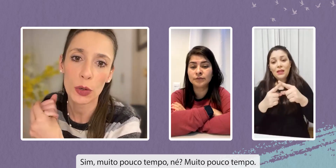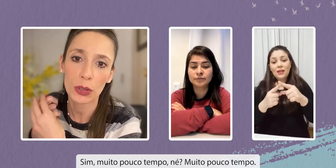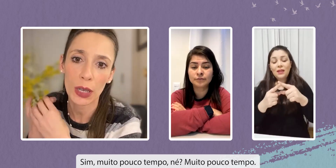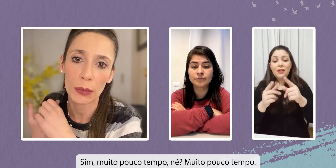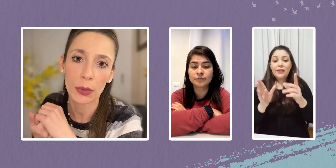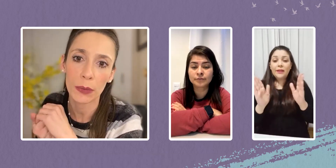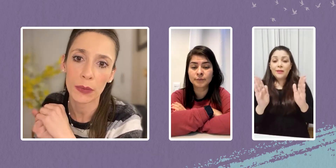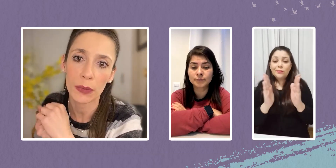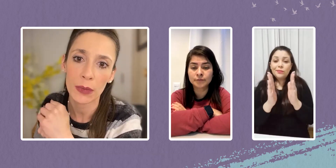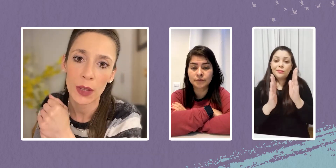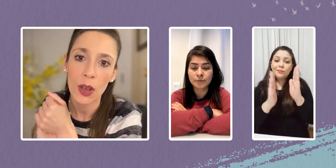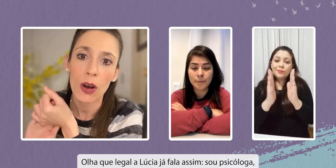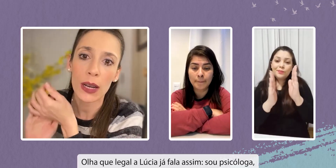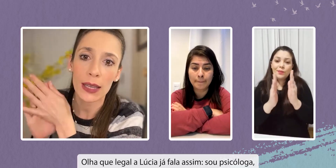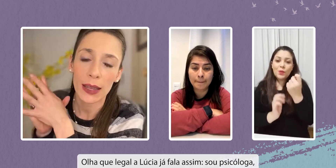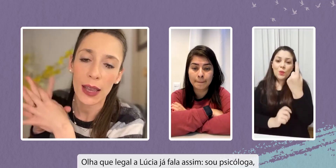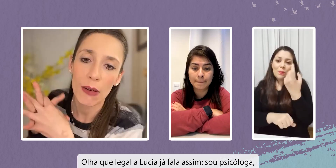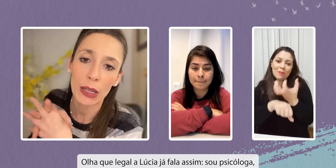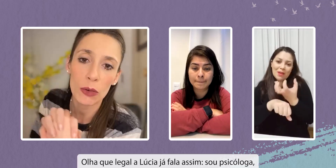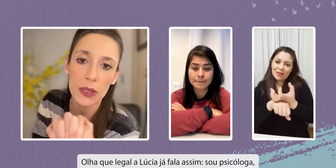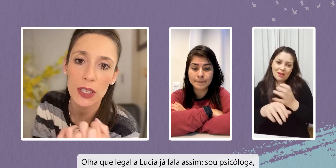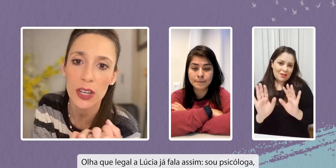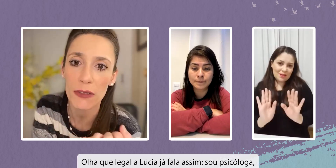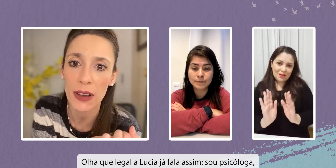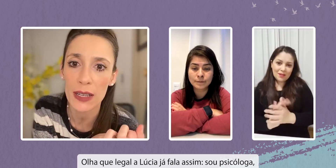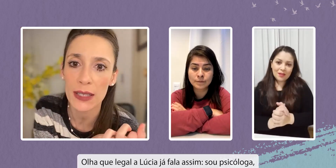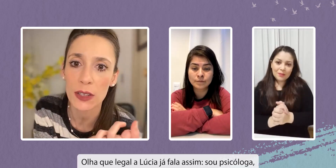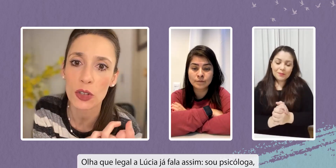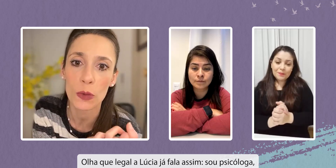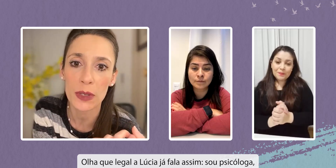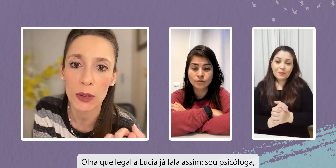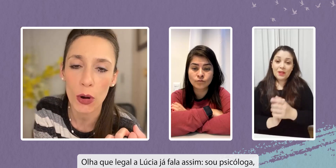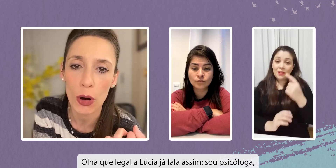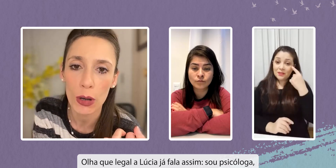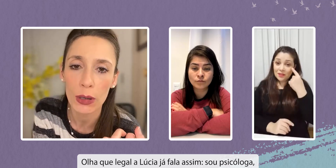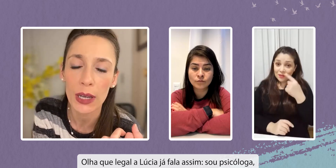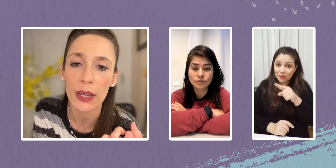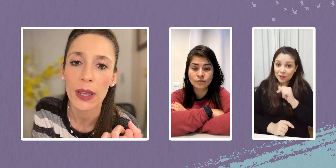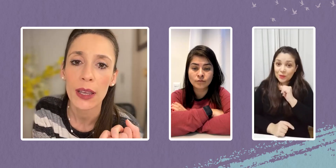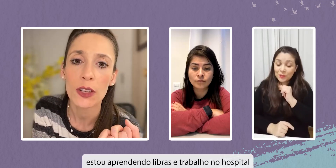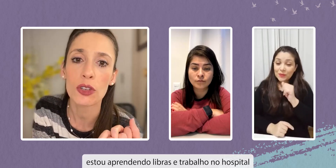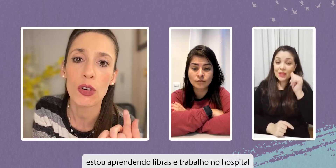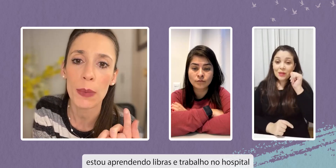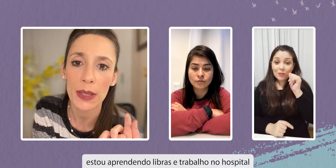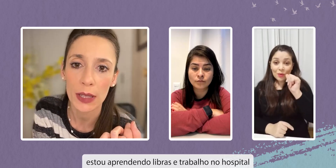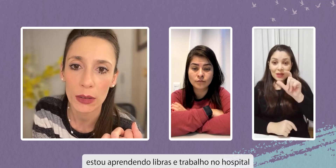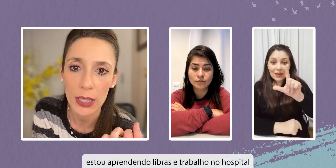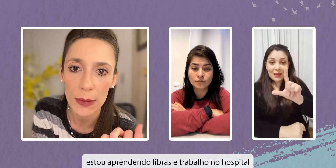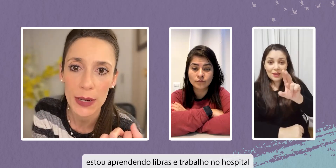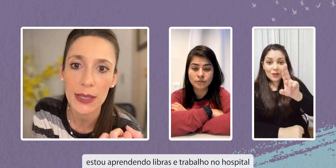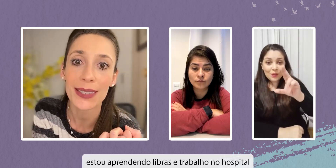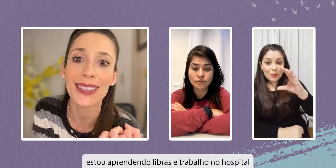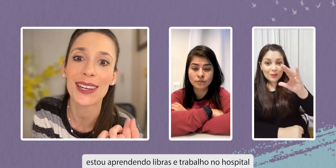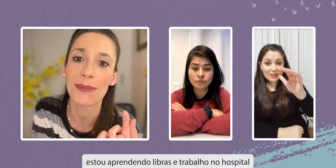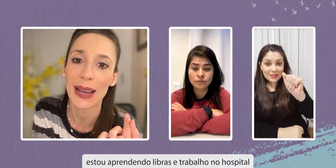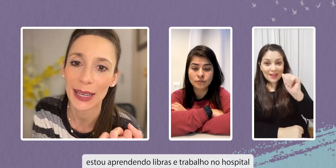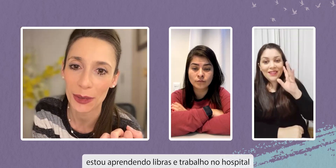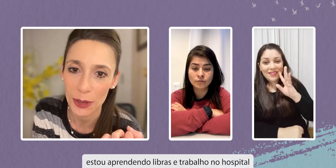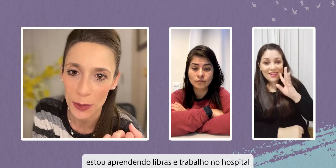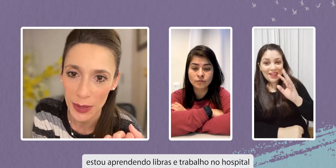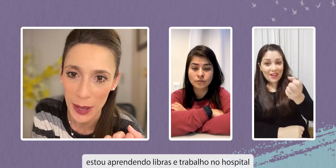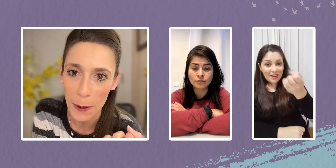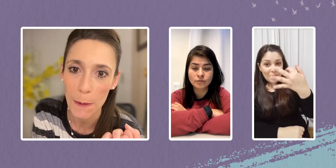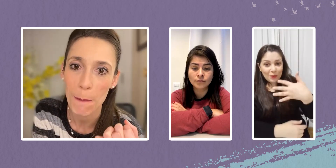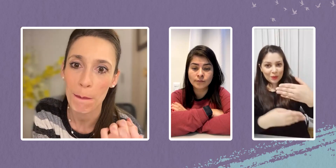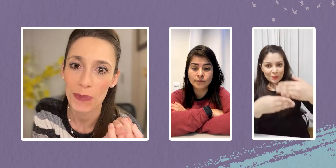Muito pouco tempo. Olha que legal, a Lúcia já fala assim: sou psicóloga, estou aprendendo Libras e trabalho